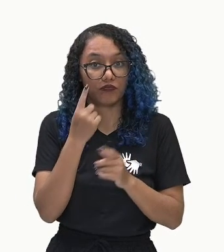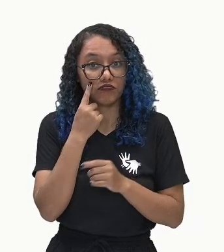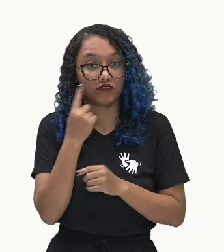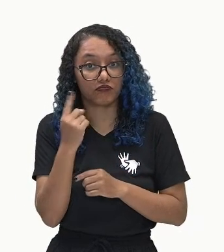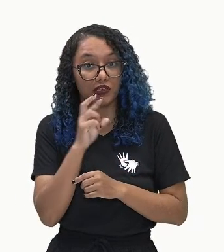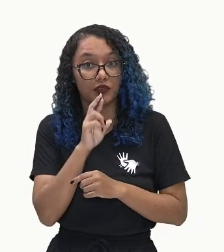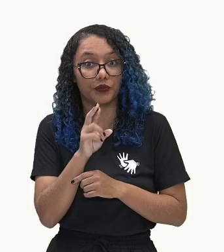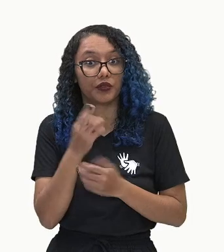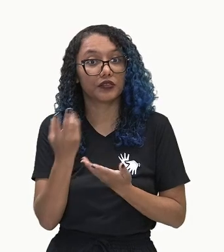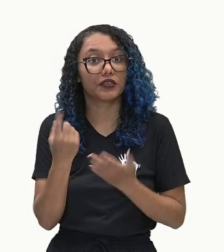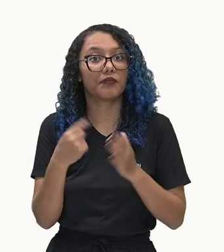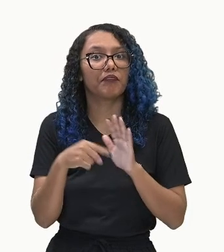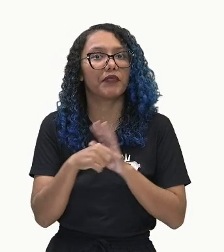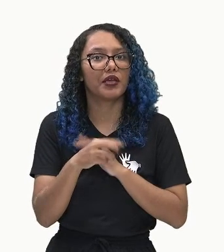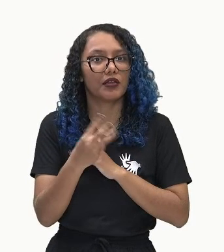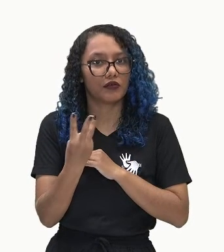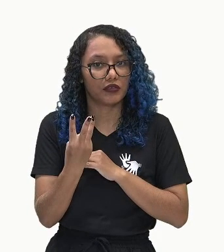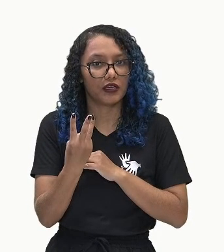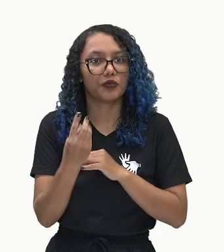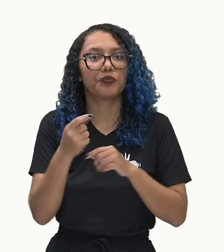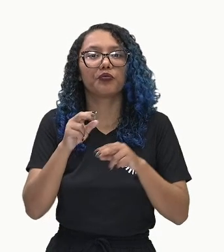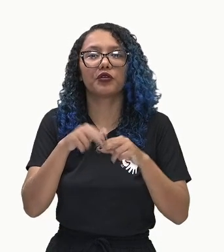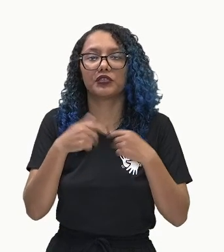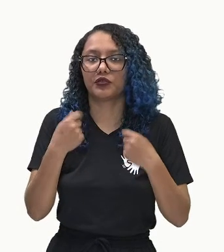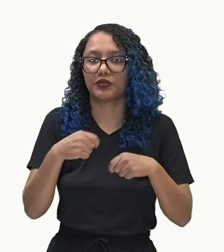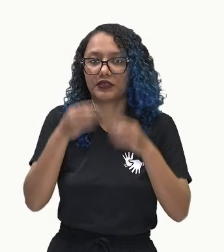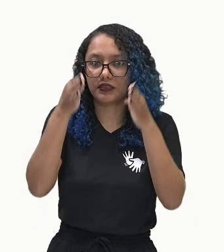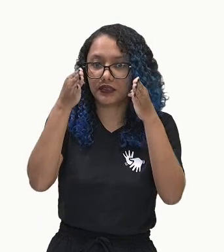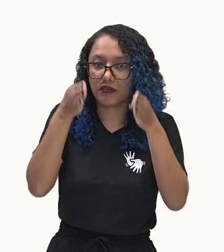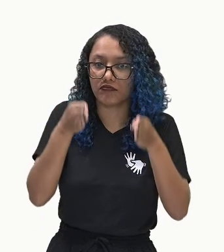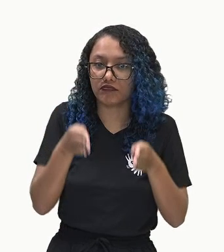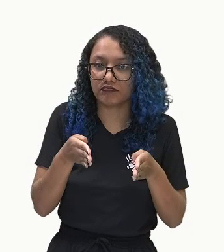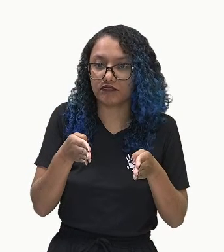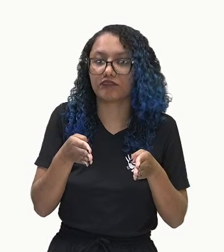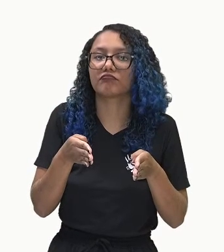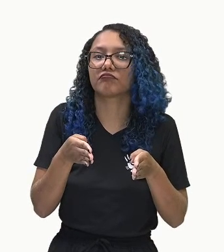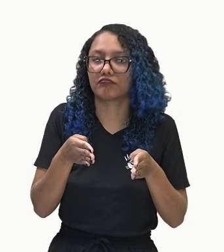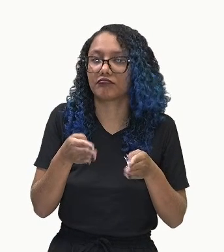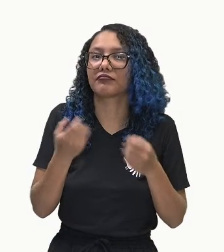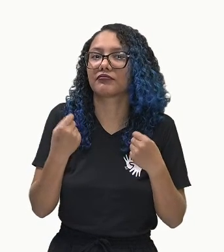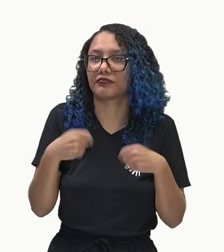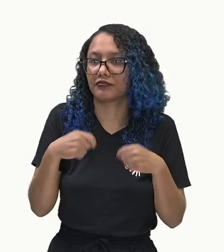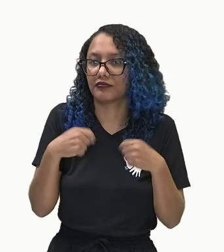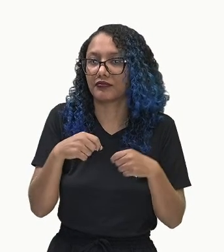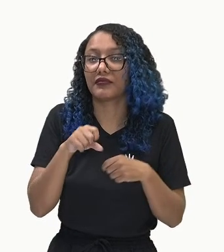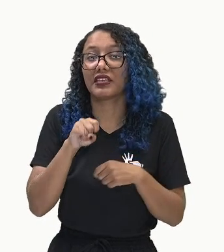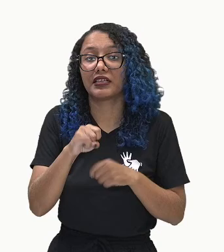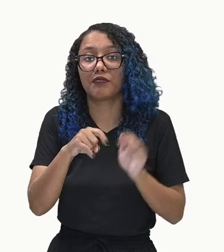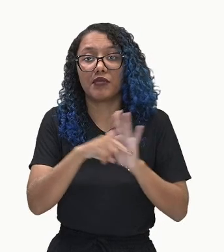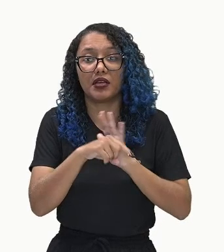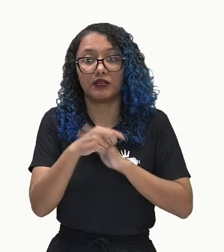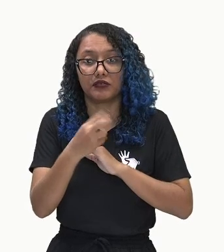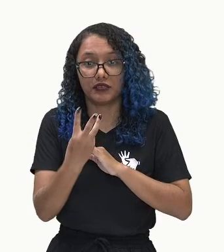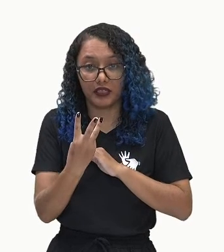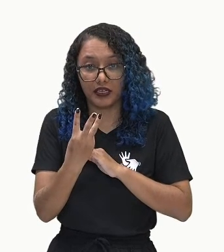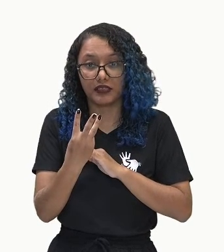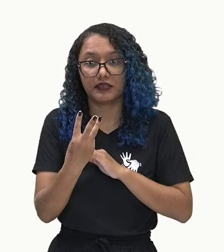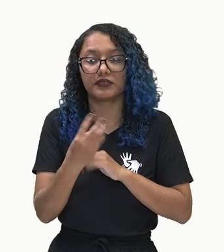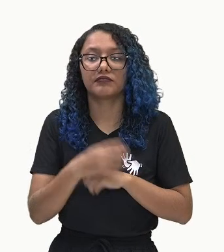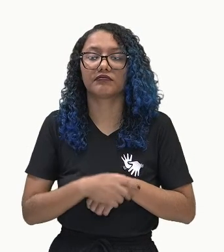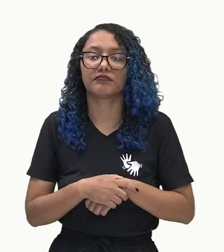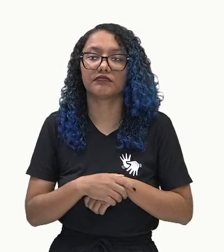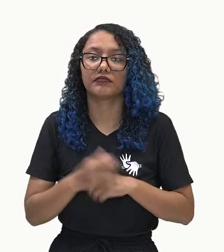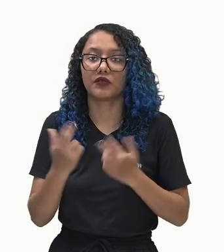foi negativo, utiliza aqui o nosso bendito módulo. Se é menos 3, o módulo de menos